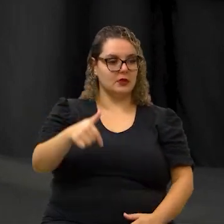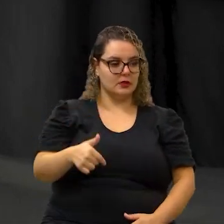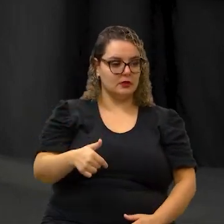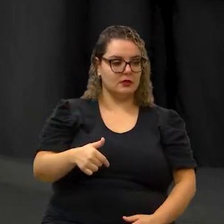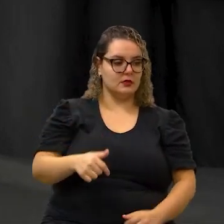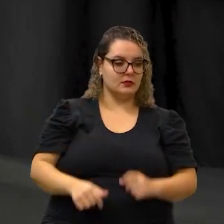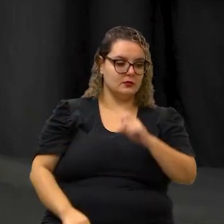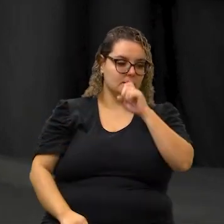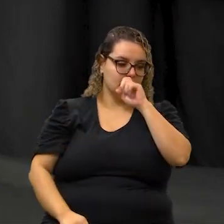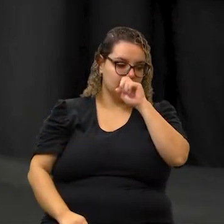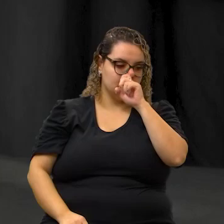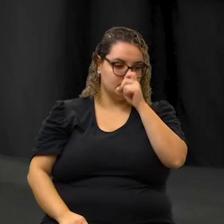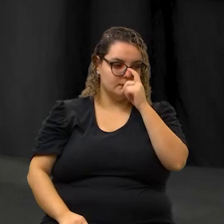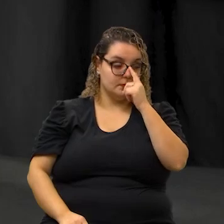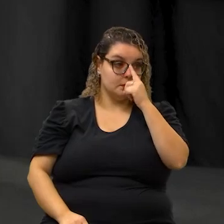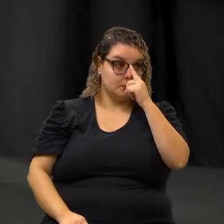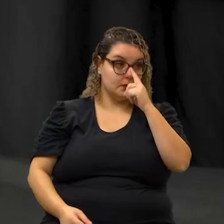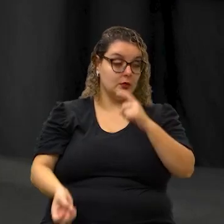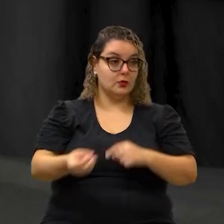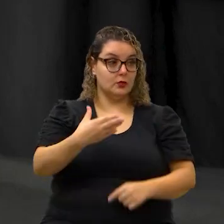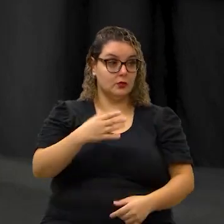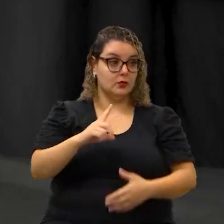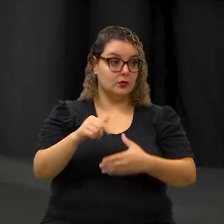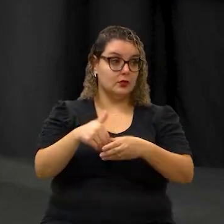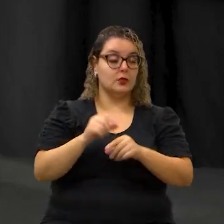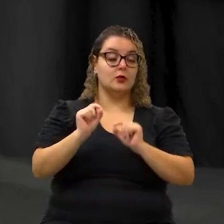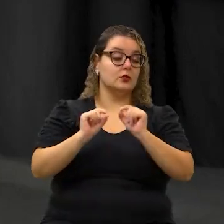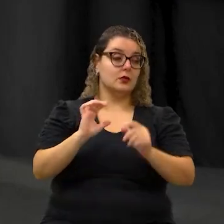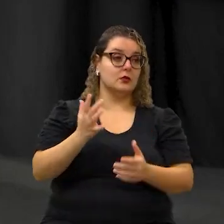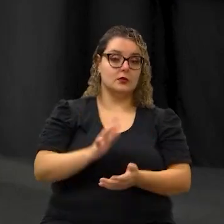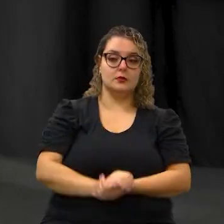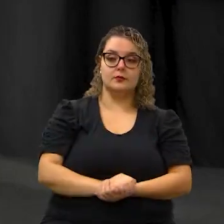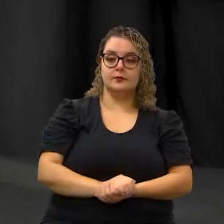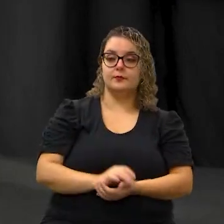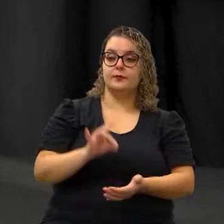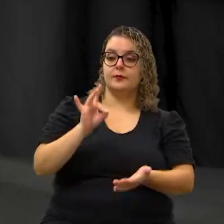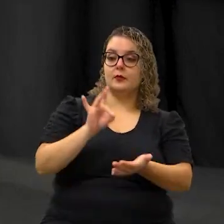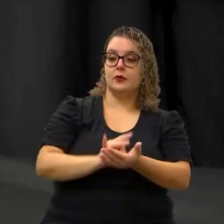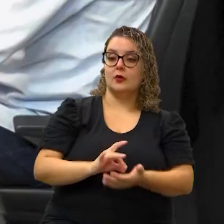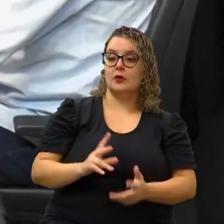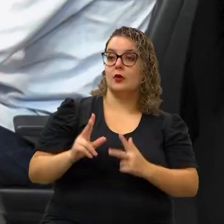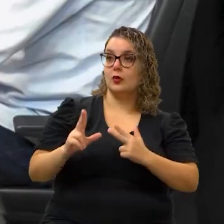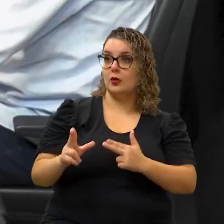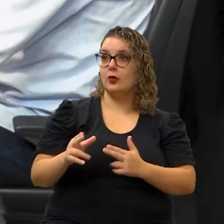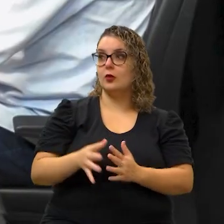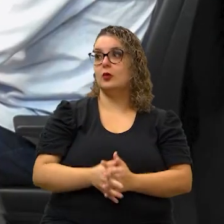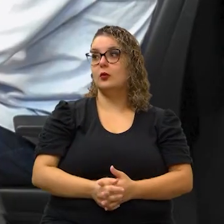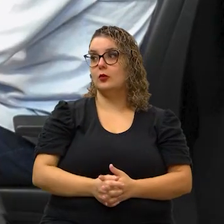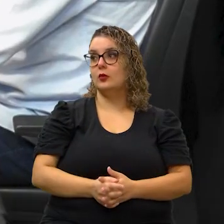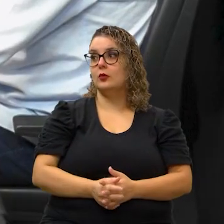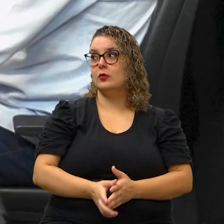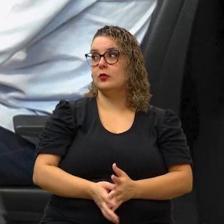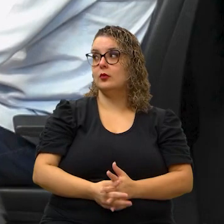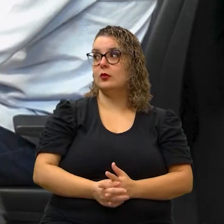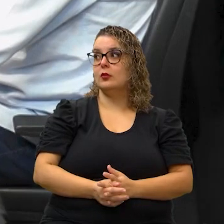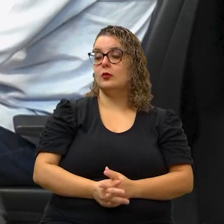legislatura para depois ter um novo pleito? O que aconteceu? Não, na verdade, como